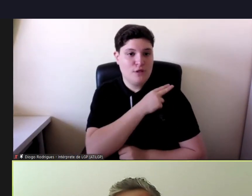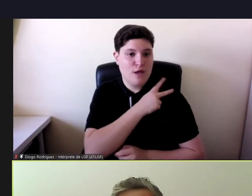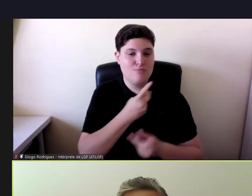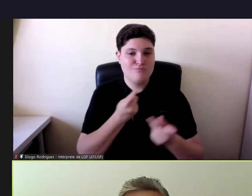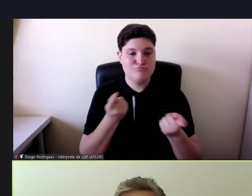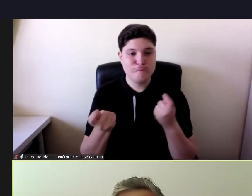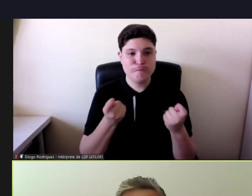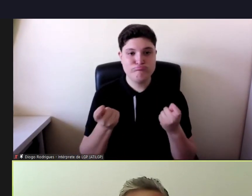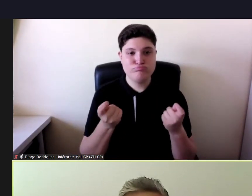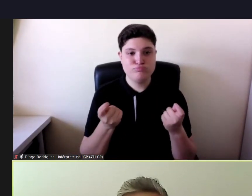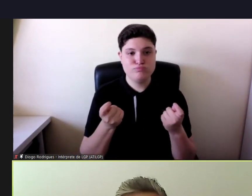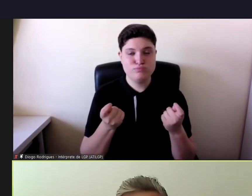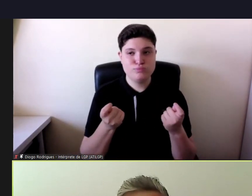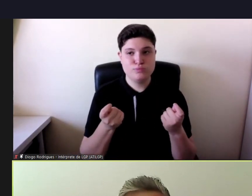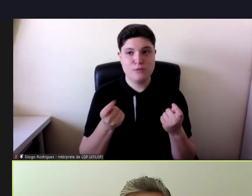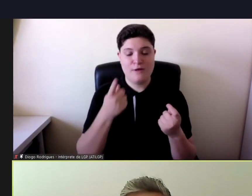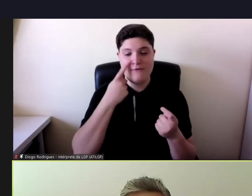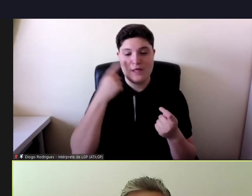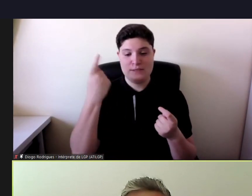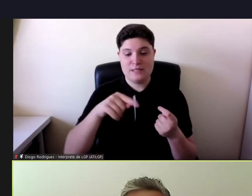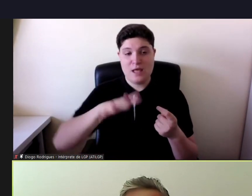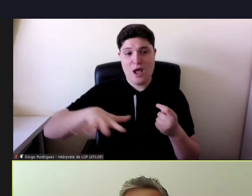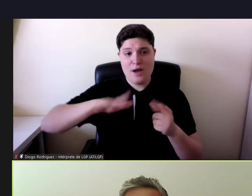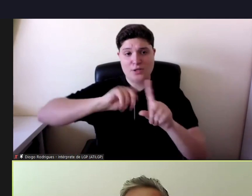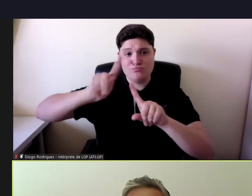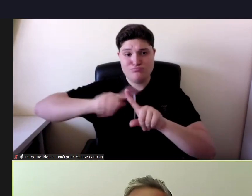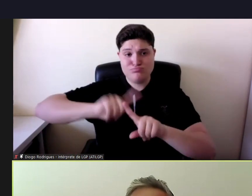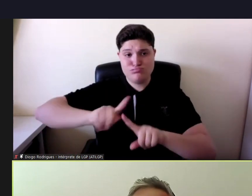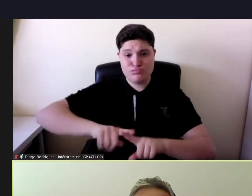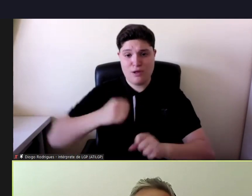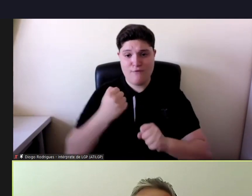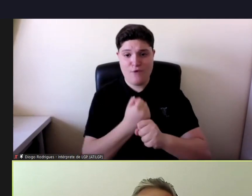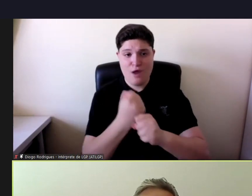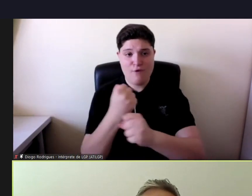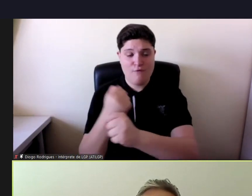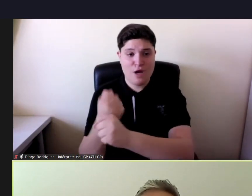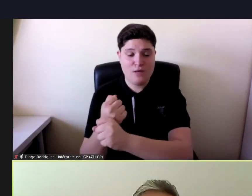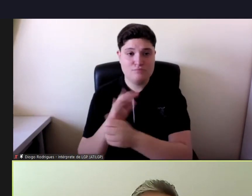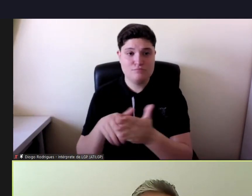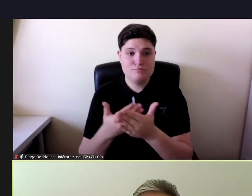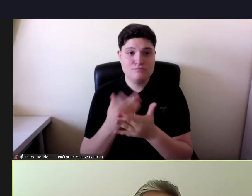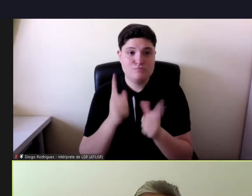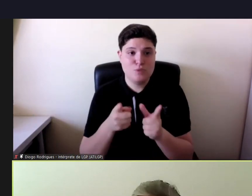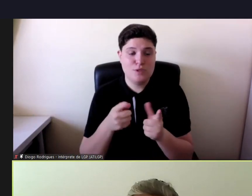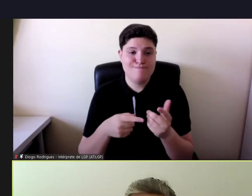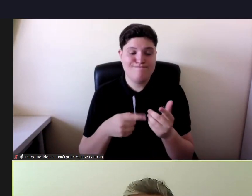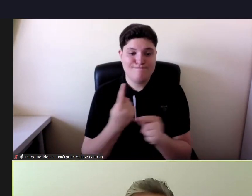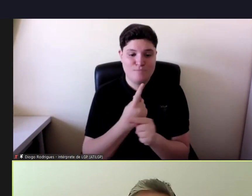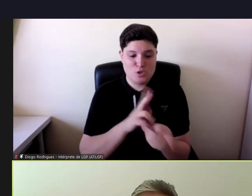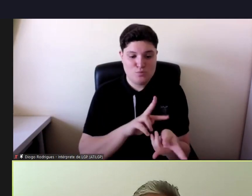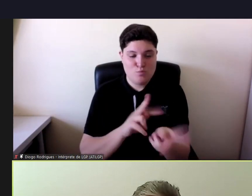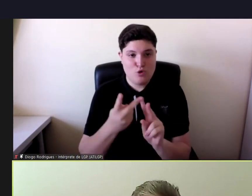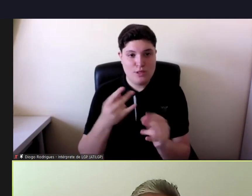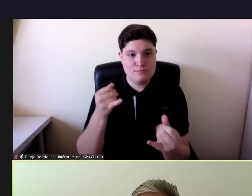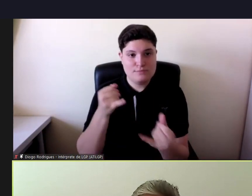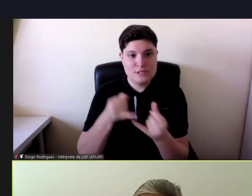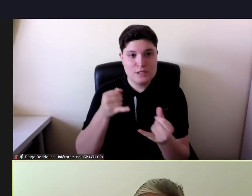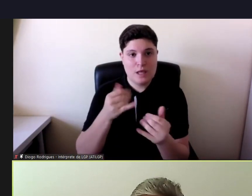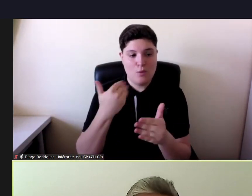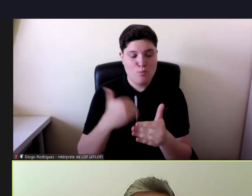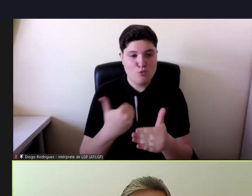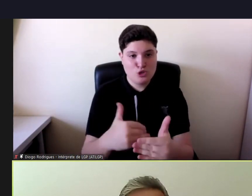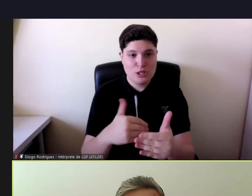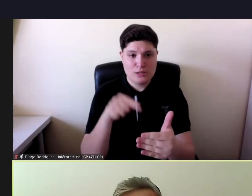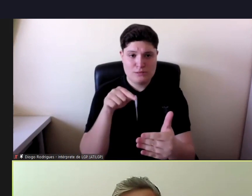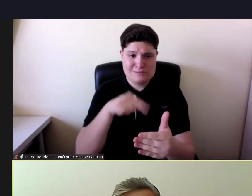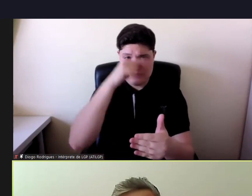o único que a gente conhece que suporta a vida é a Terra, e é o único que tem este software que permite o suporte da vida. Do ponto de vista